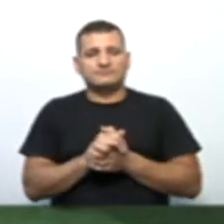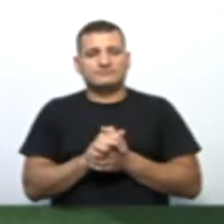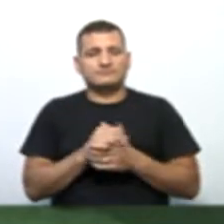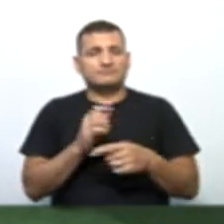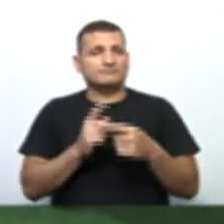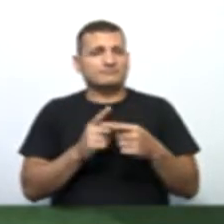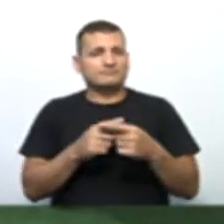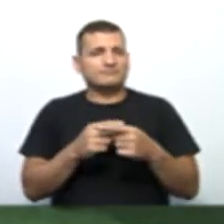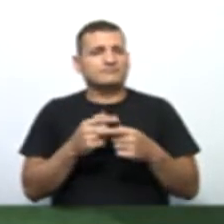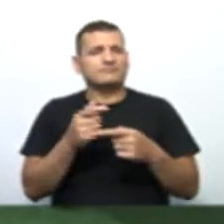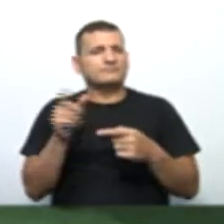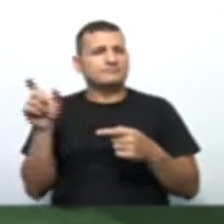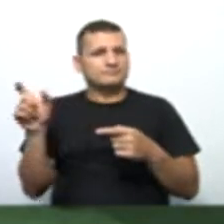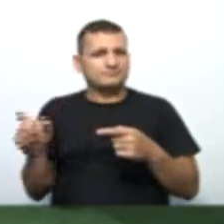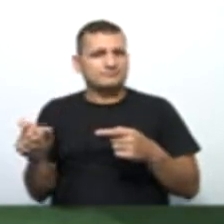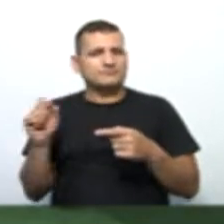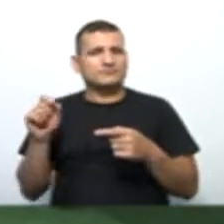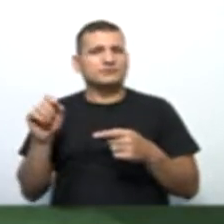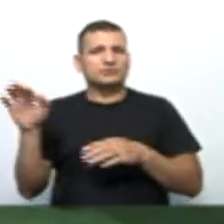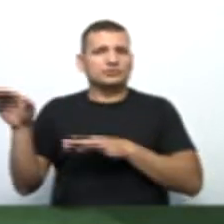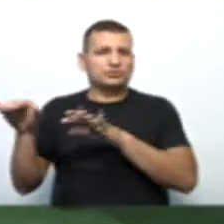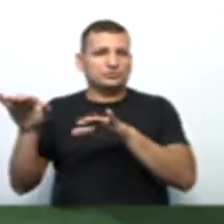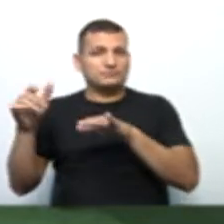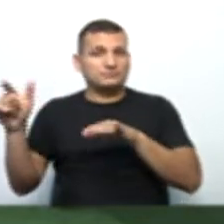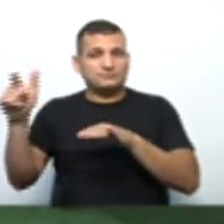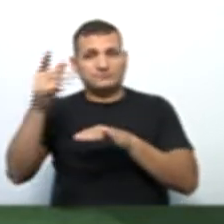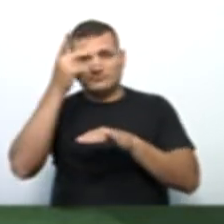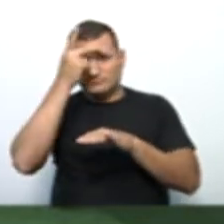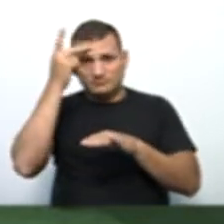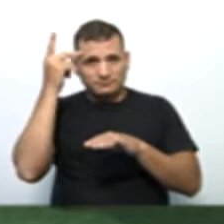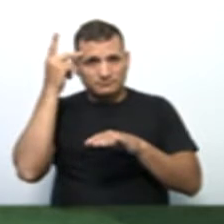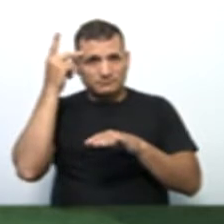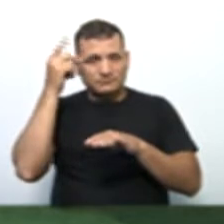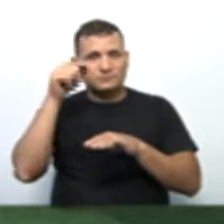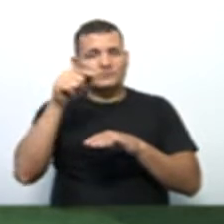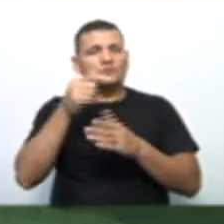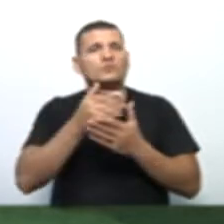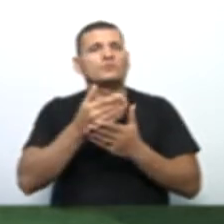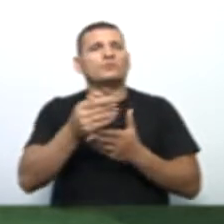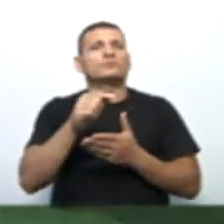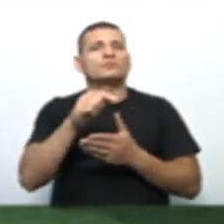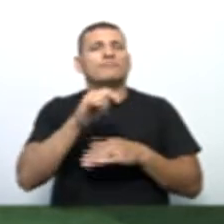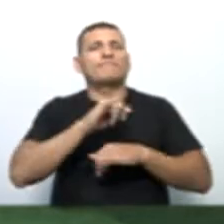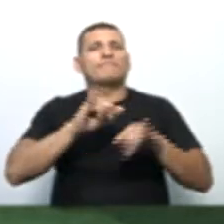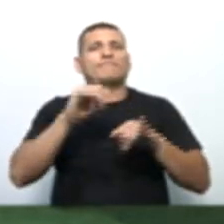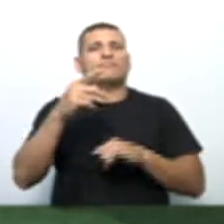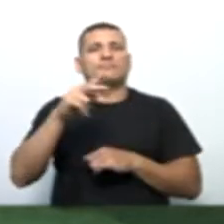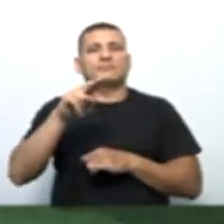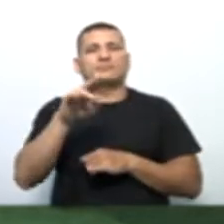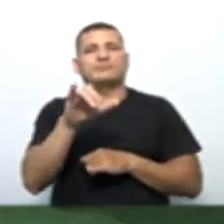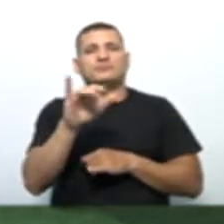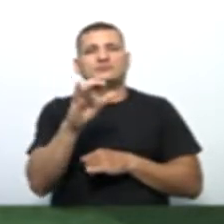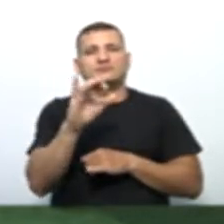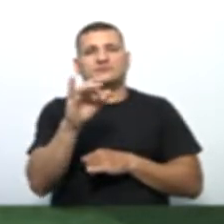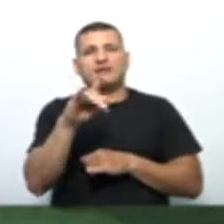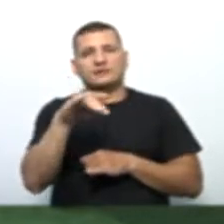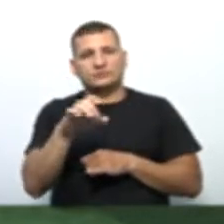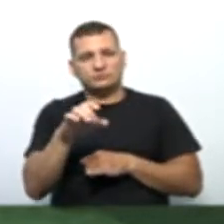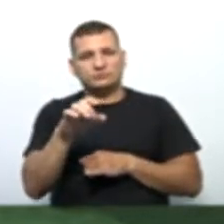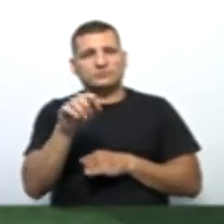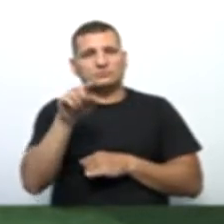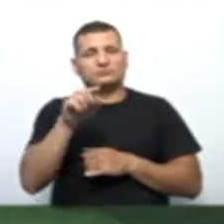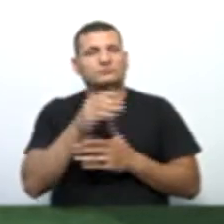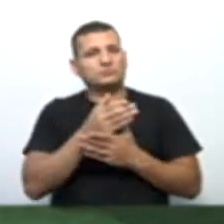chama os colegas pra outras pessoas para acessar você começa a ganhar publicidade os caras vão querer publicar no seu site ea hora que você começa a ganhar